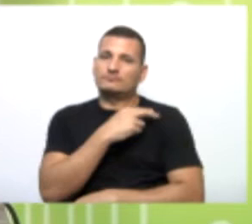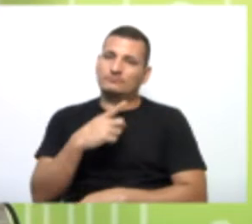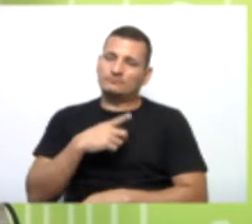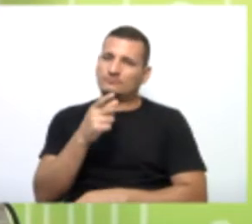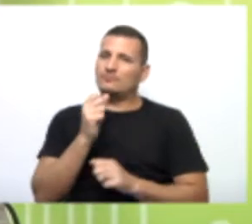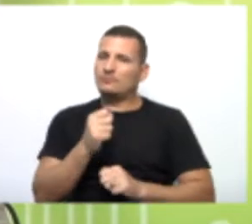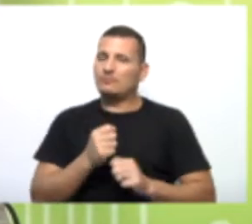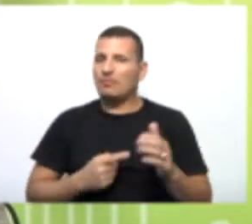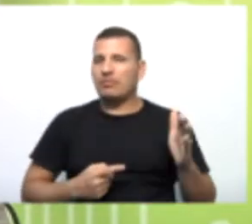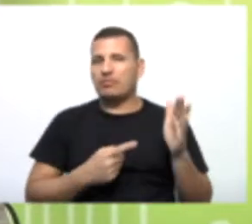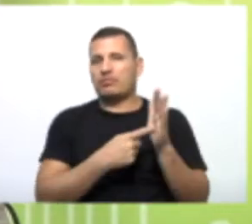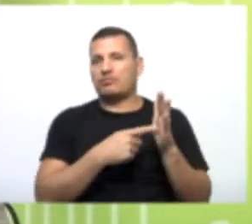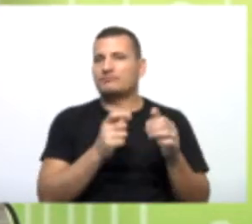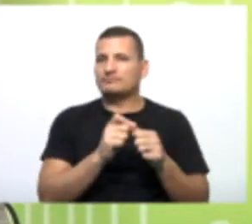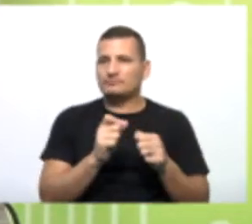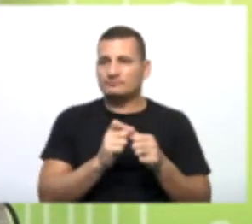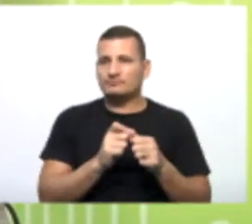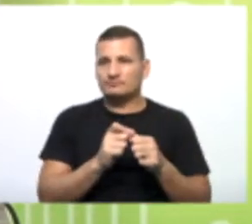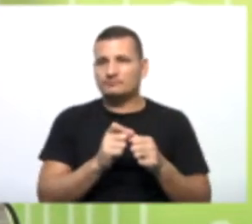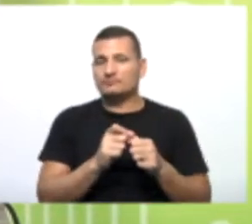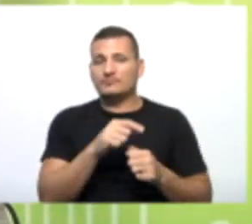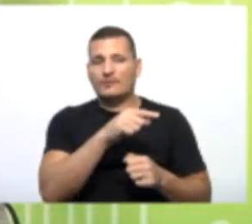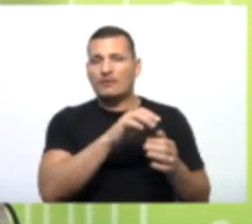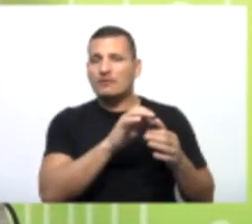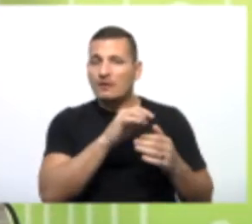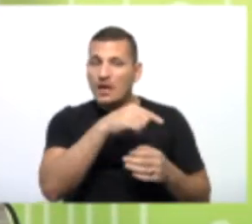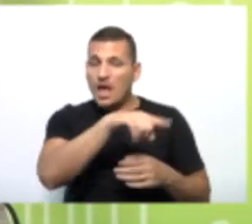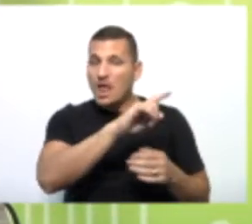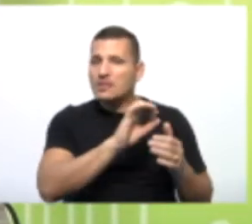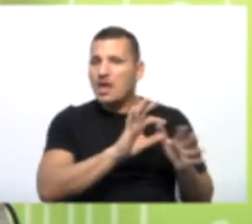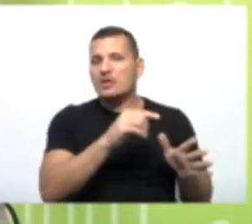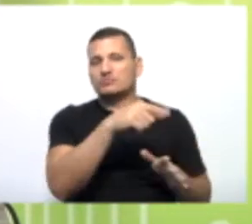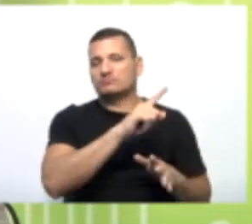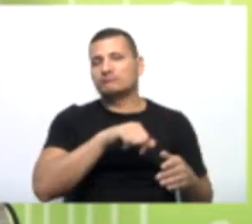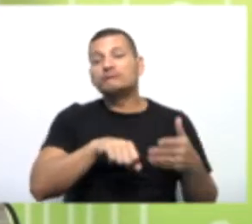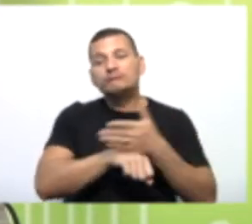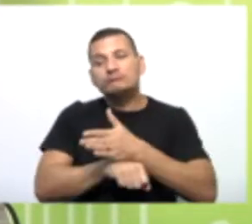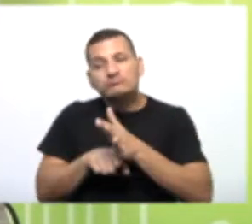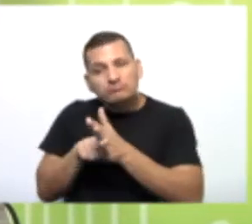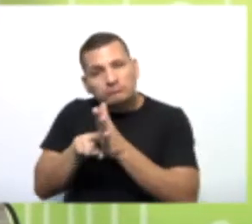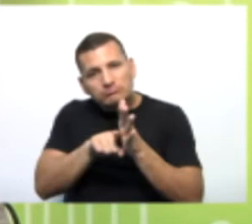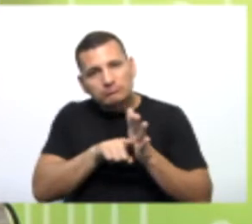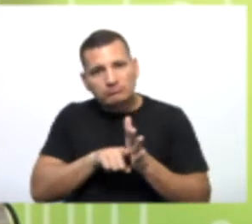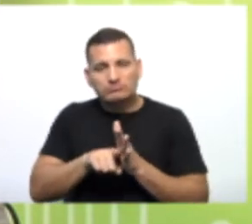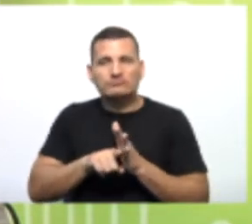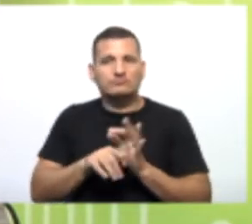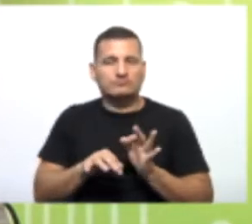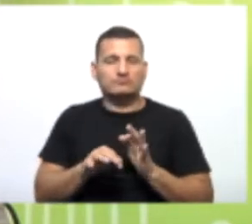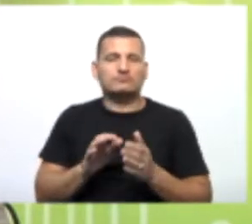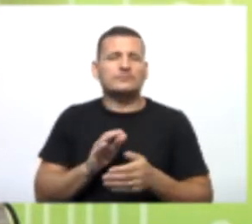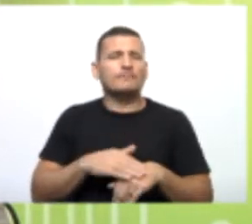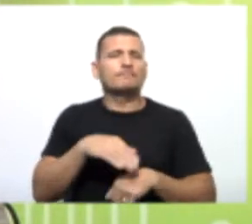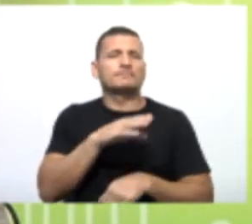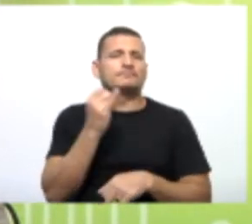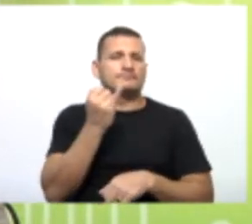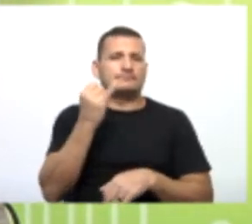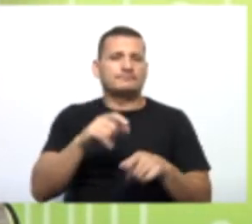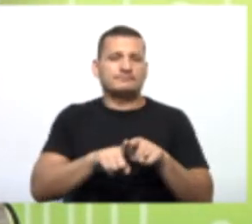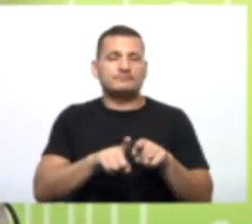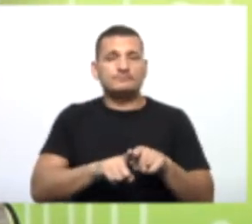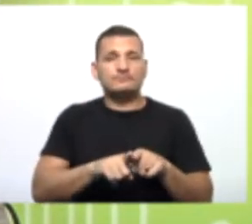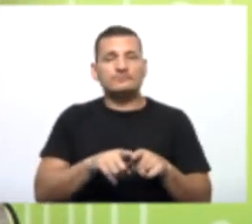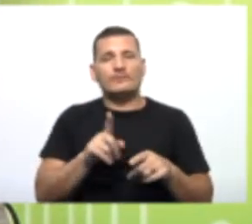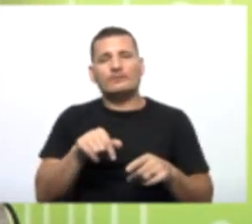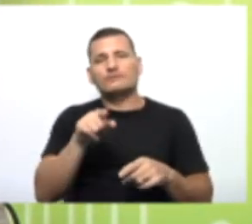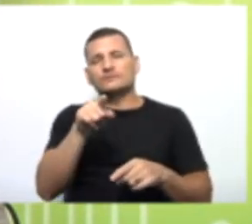claro, né, deixar que eles verifiquem, averiguem e assim sucessivamente. Mas o mais importante, claro, também é você não ser